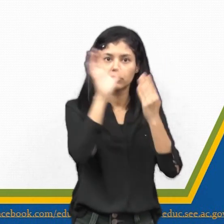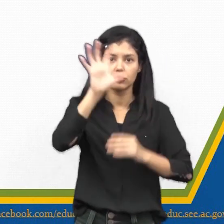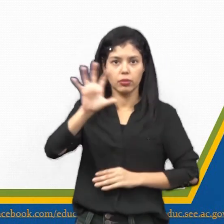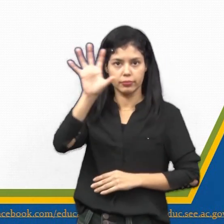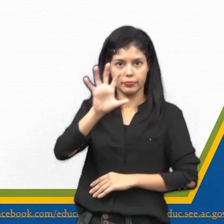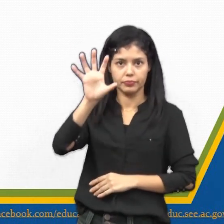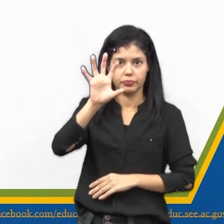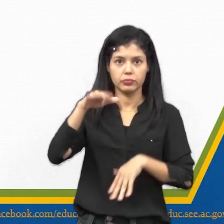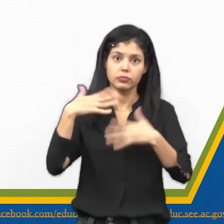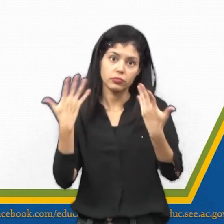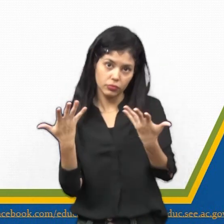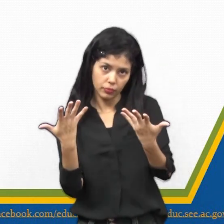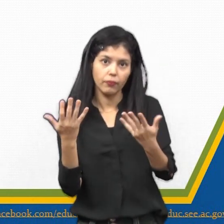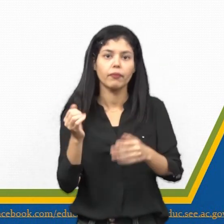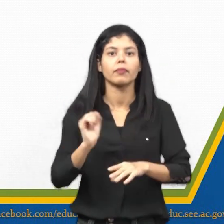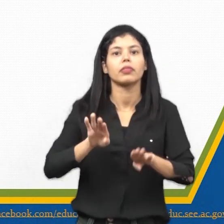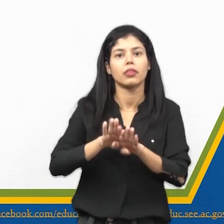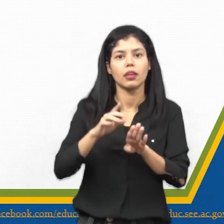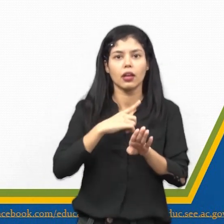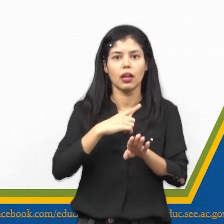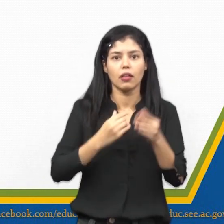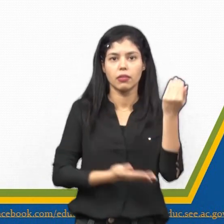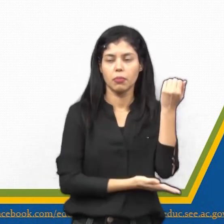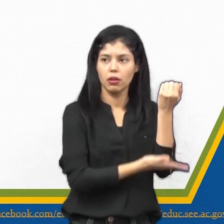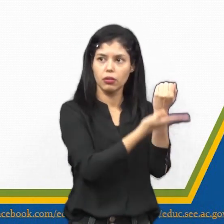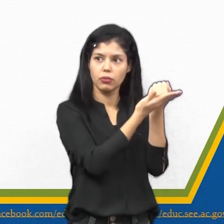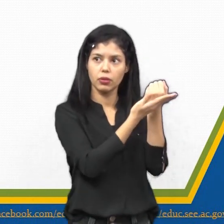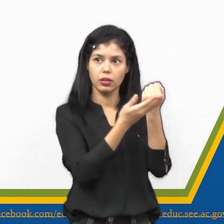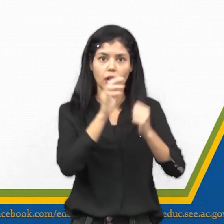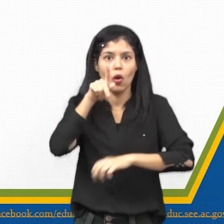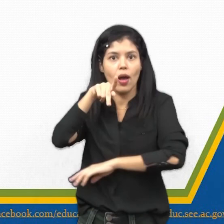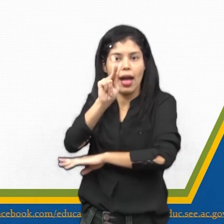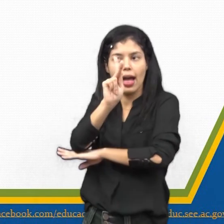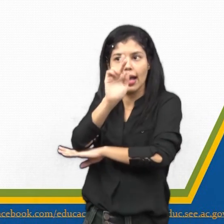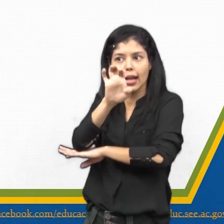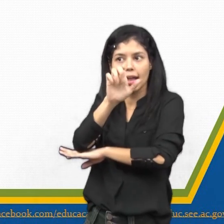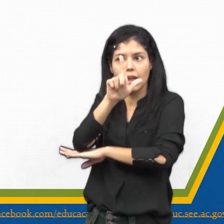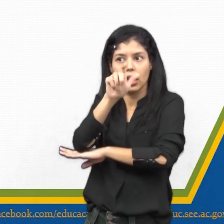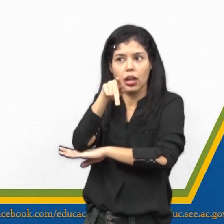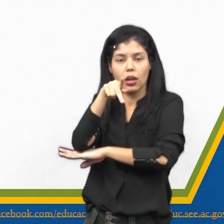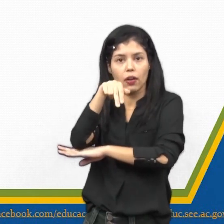gás. Ou seja, a temperatura é expressa na escala Kelvin.